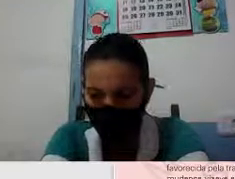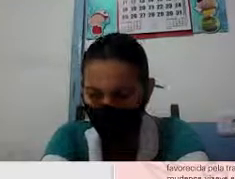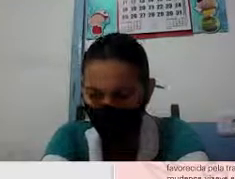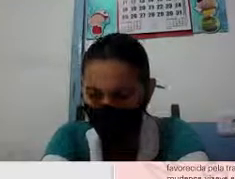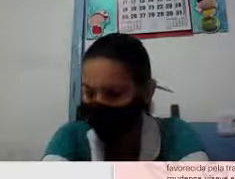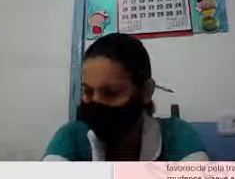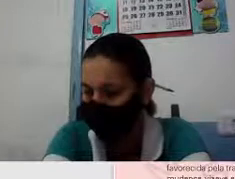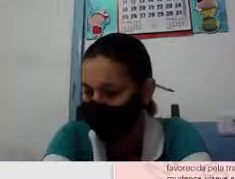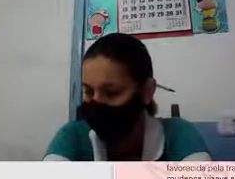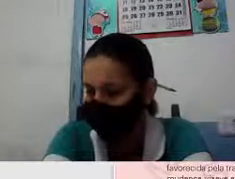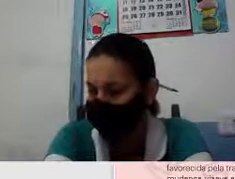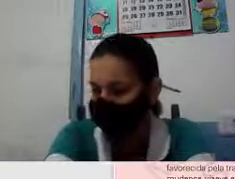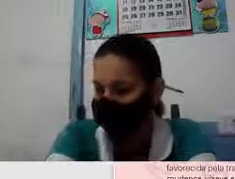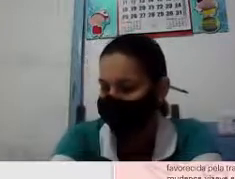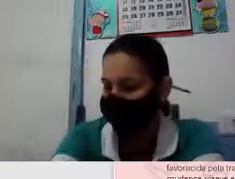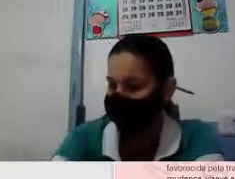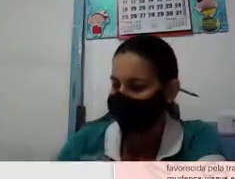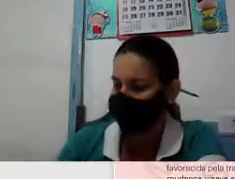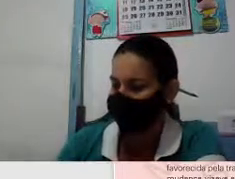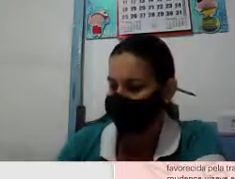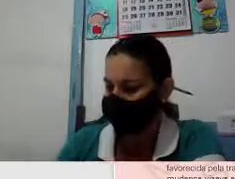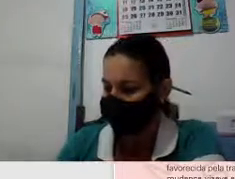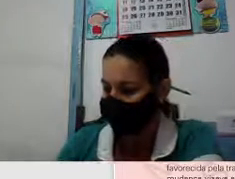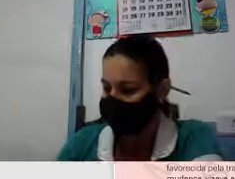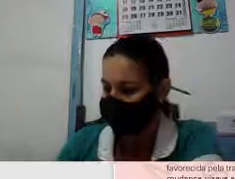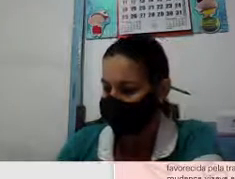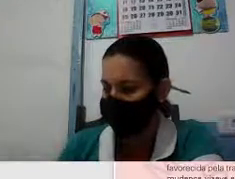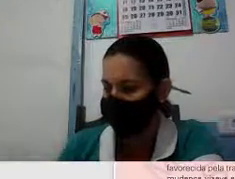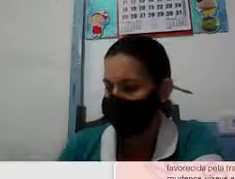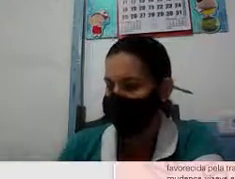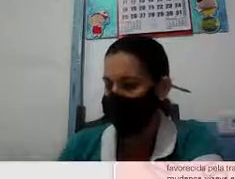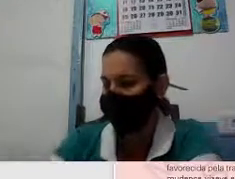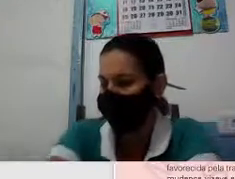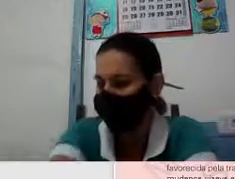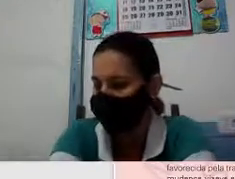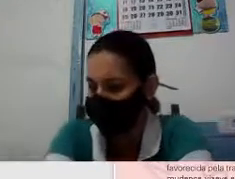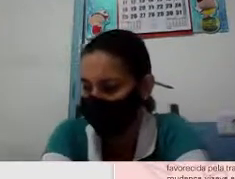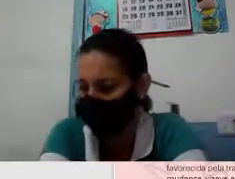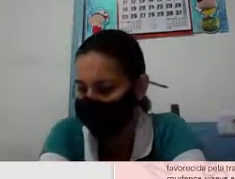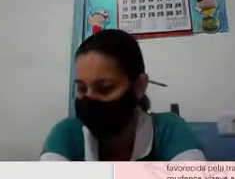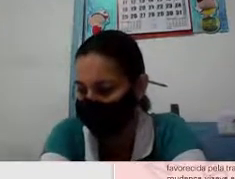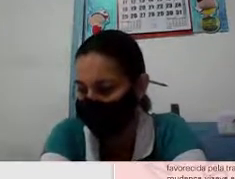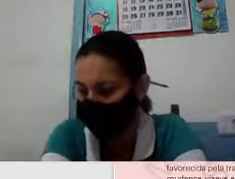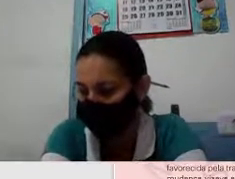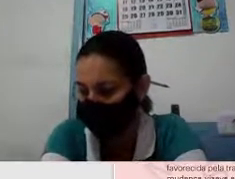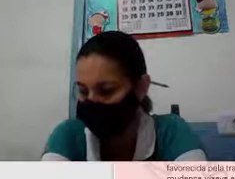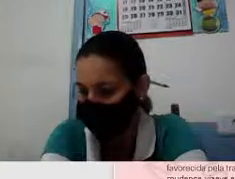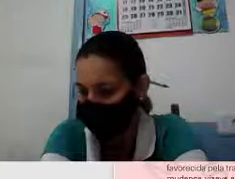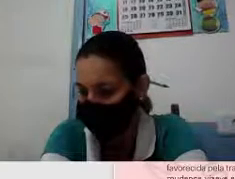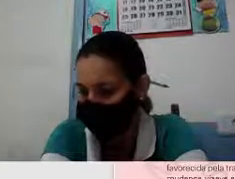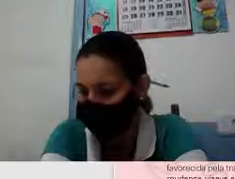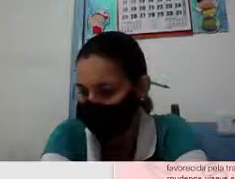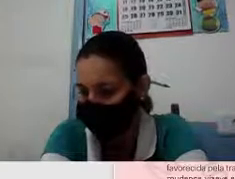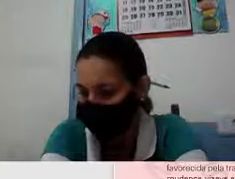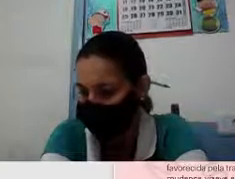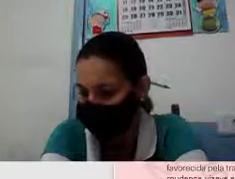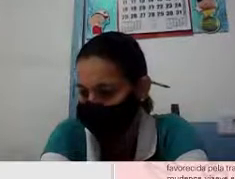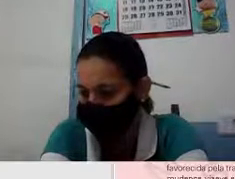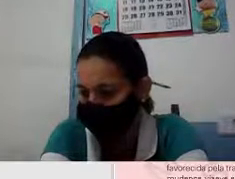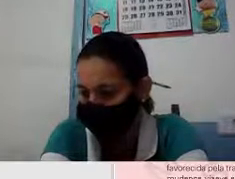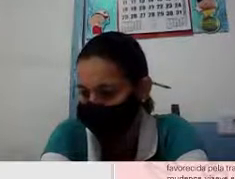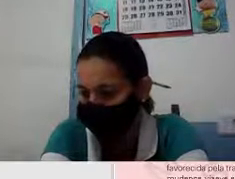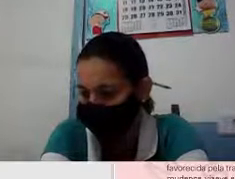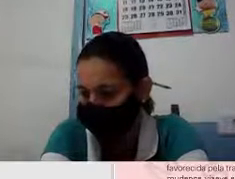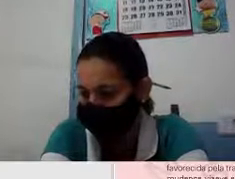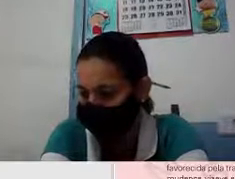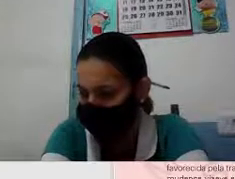proposta principal era reunir artistas para debater sobre a arte. No Brasil, o estilo foi inaugurado com a publicação de obras